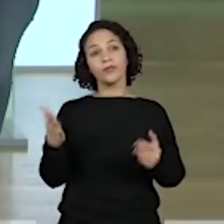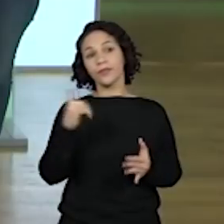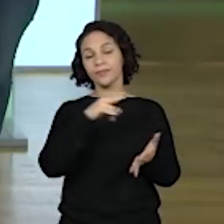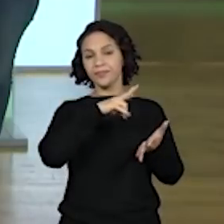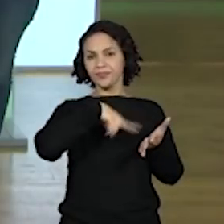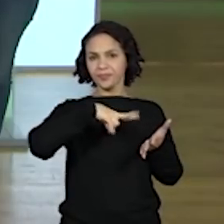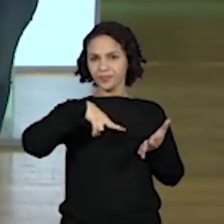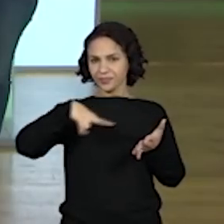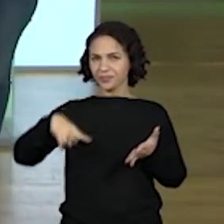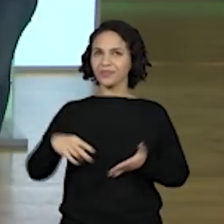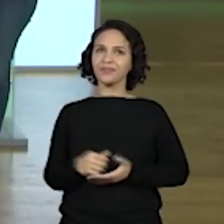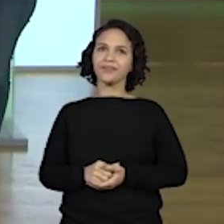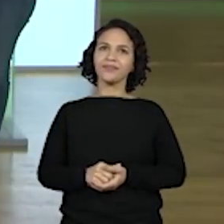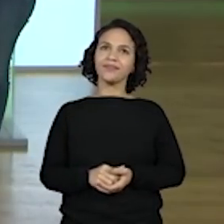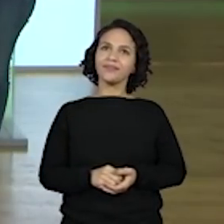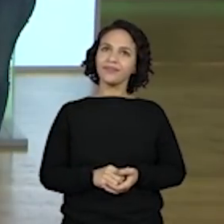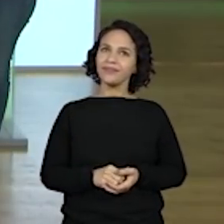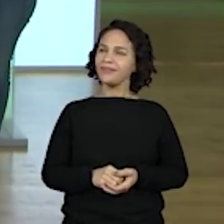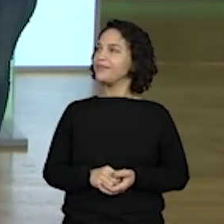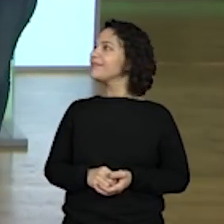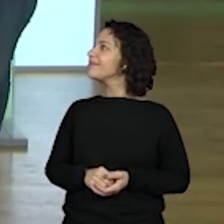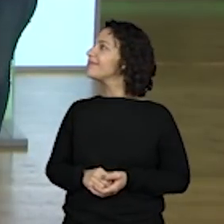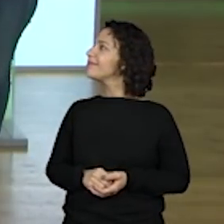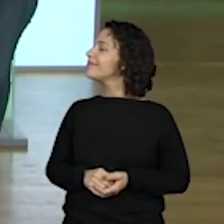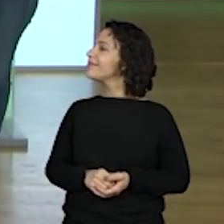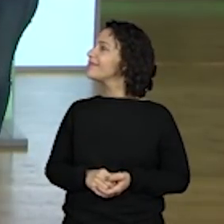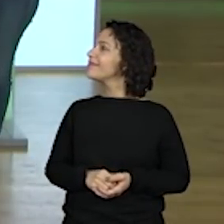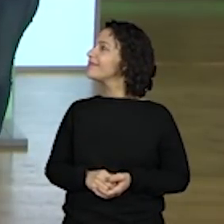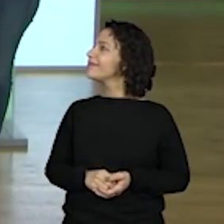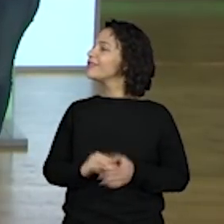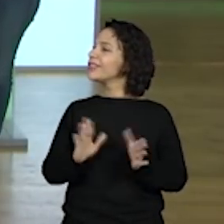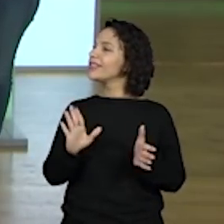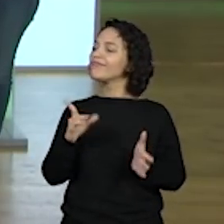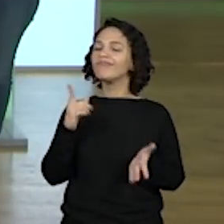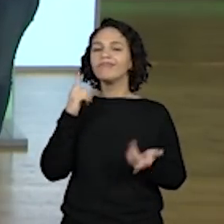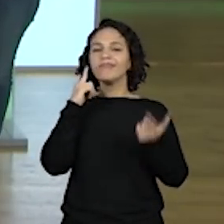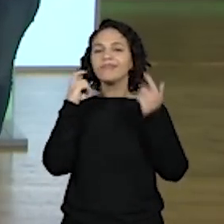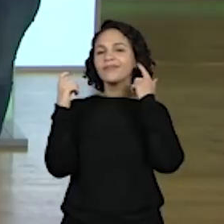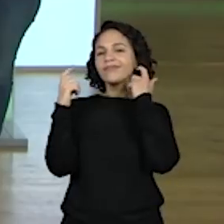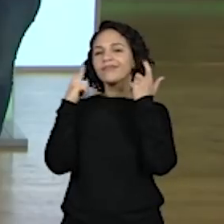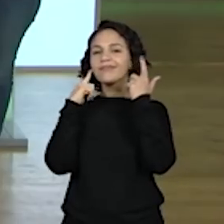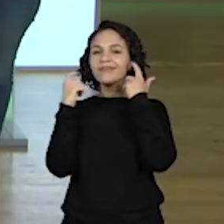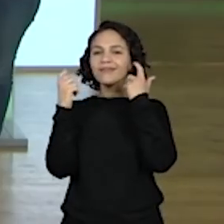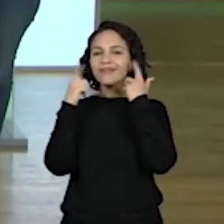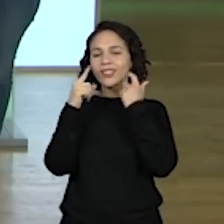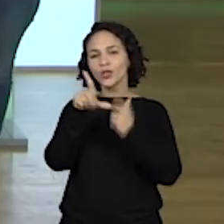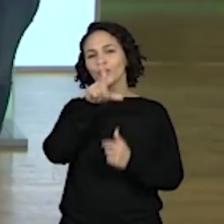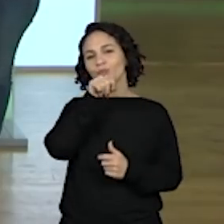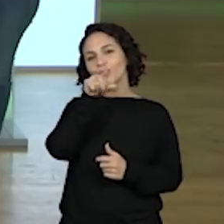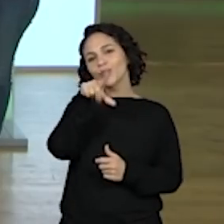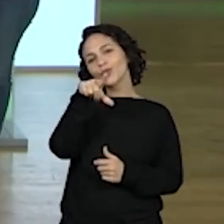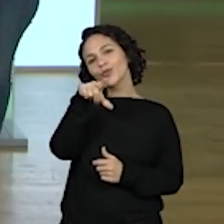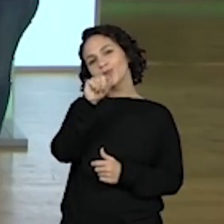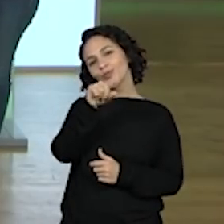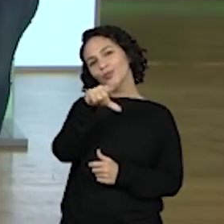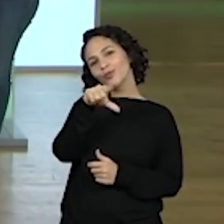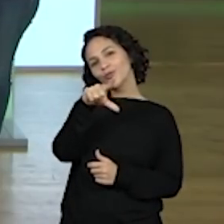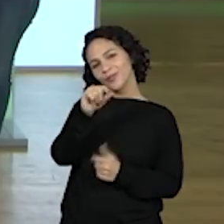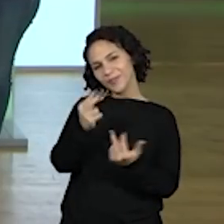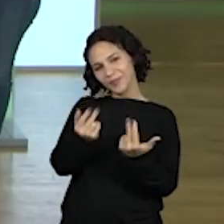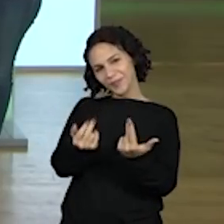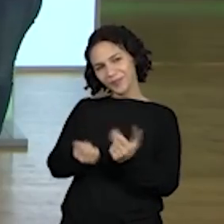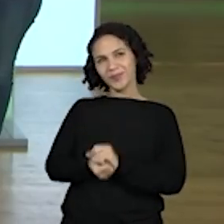nosso texto. Já iniciamos com o título, temos um som aí de fundo e vamos para o